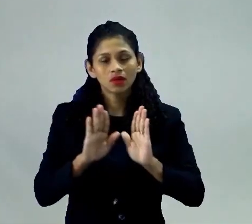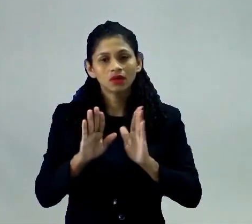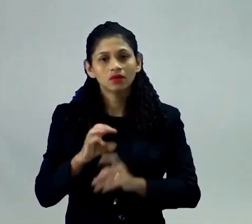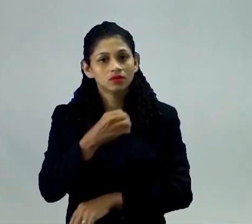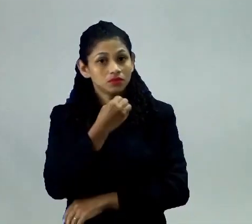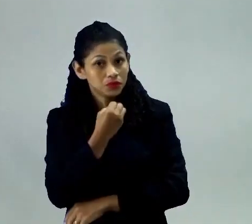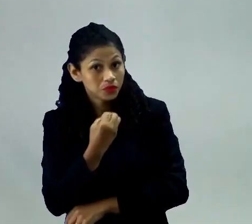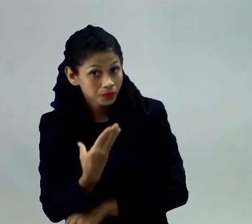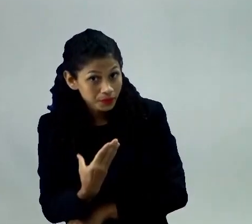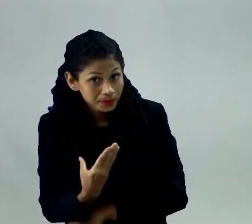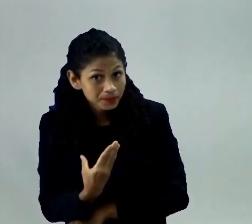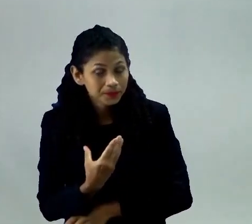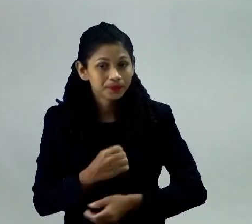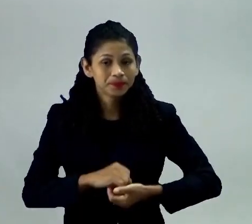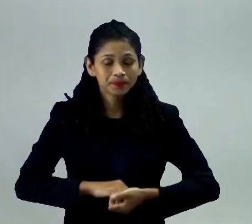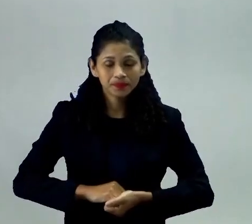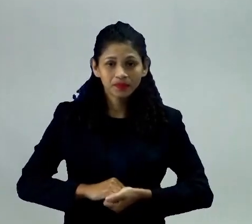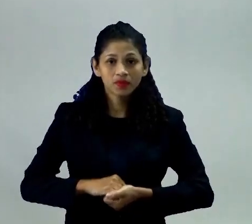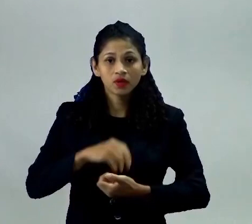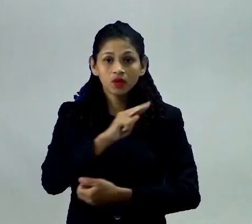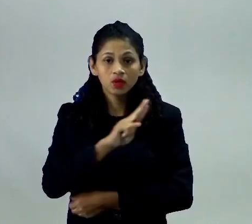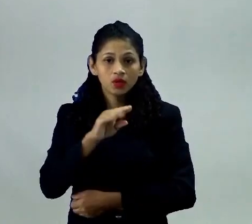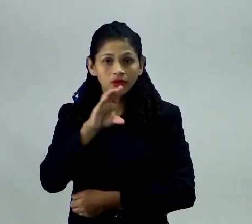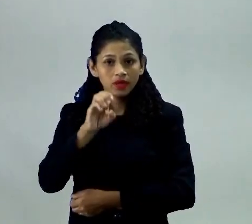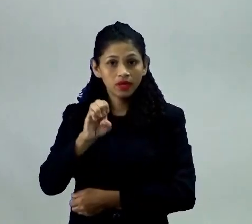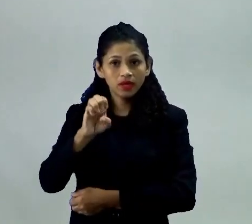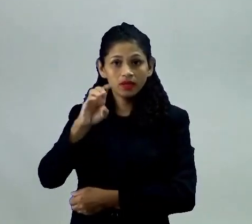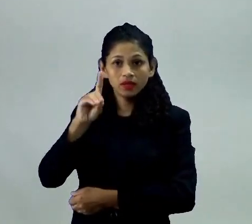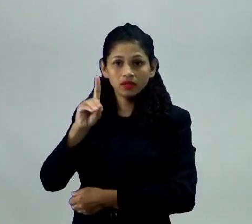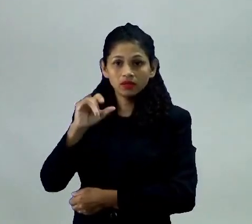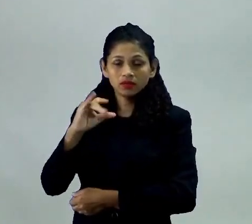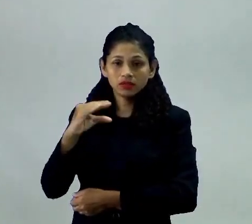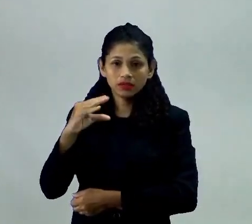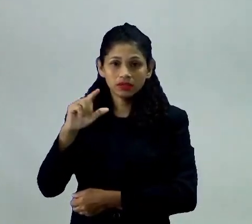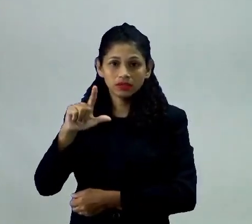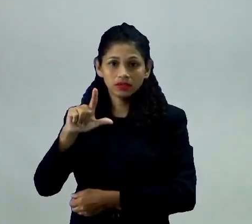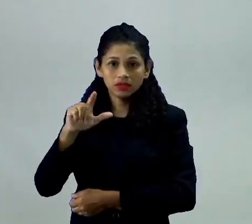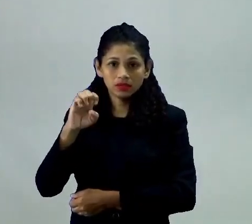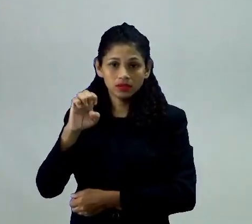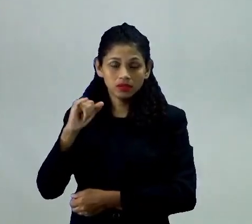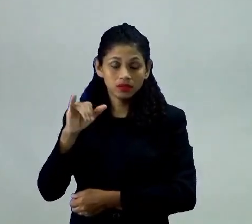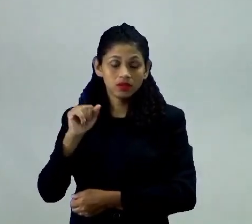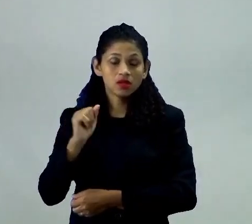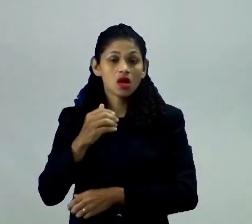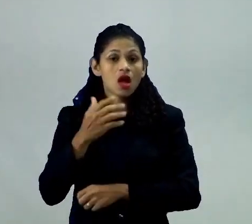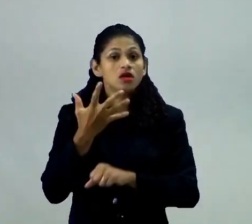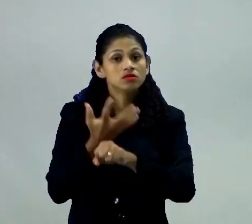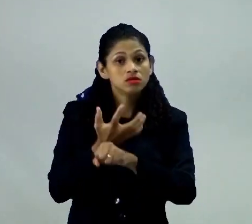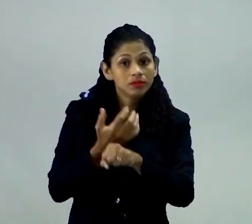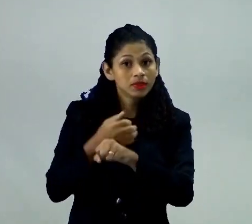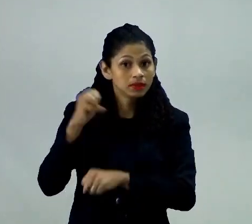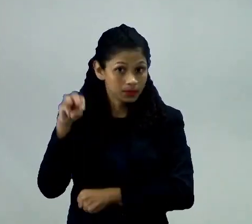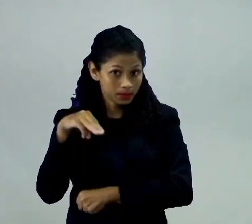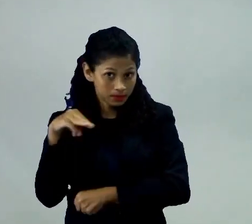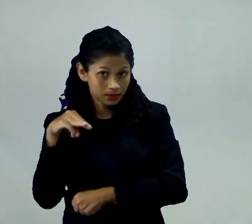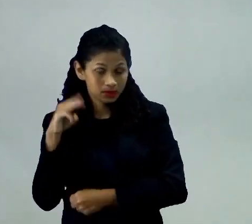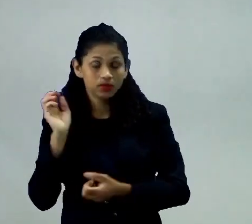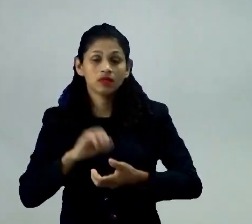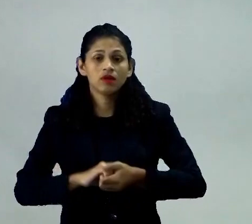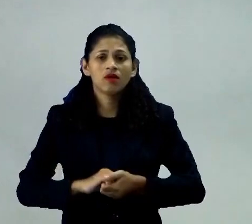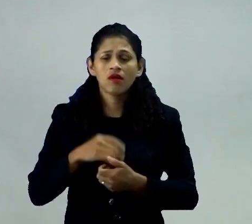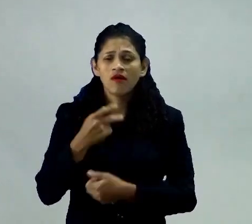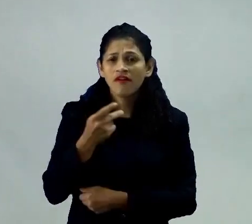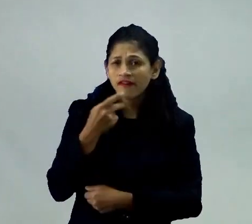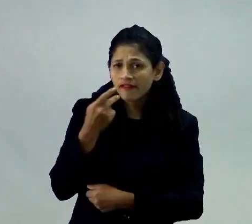Olá, queridos, tudo bem? Meu nome é Edicleia, sou professora de matemática e hoje nós vamos para mais uma aula. Vamos